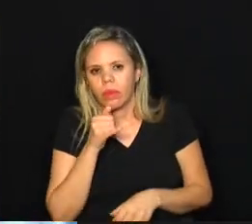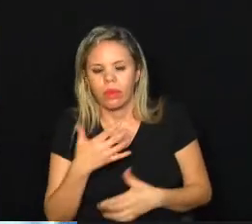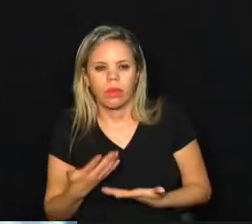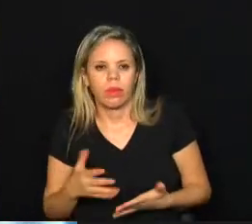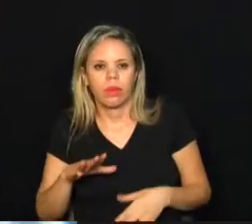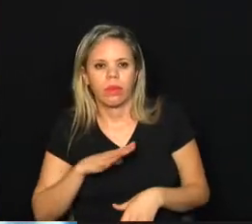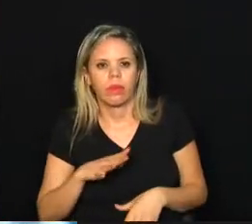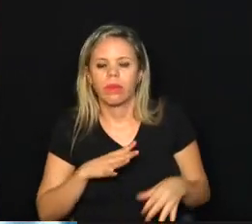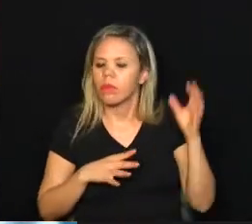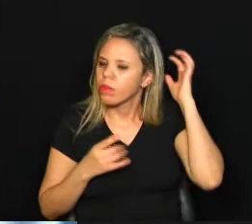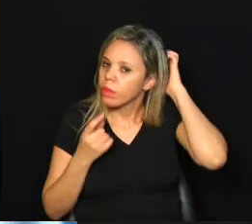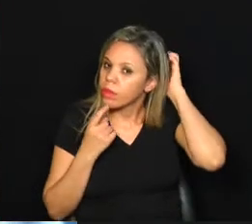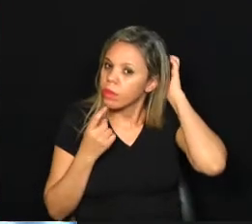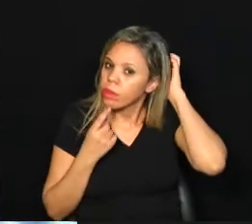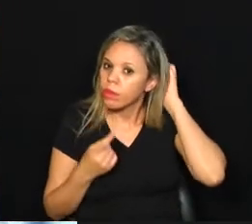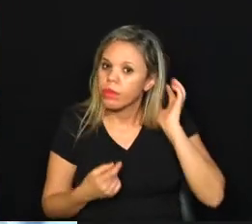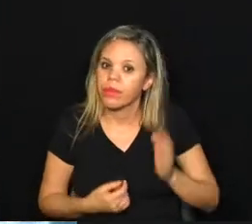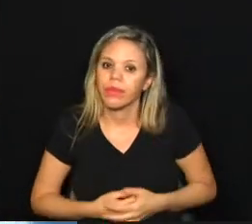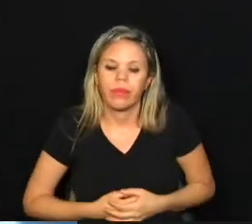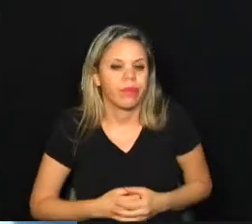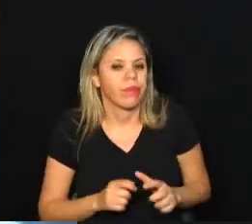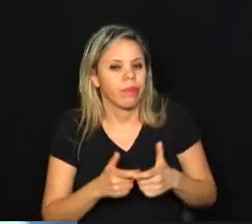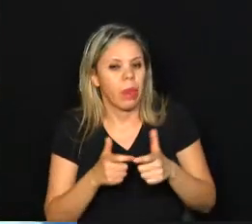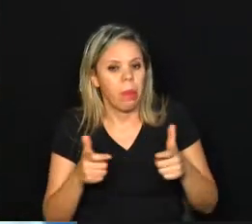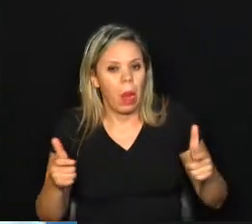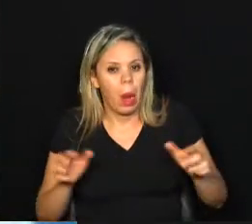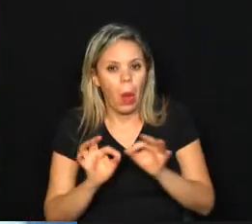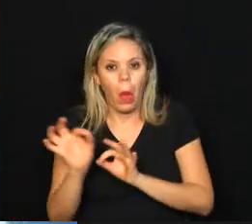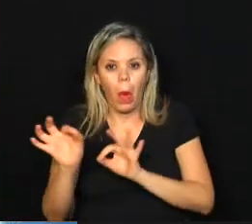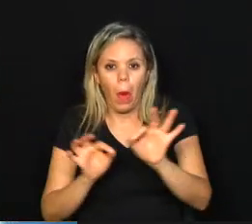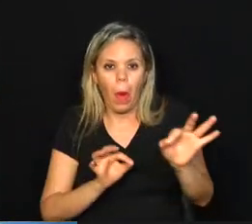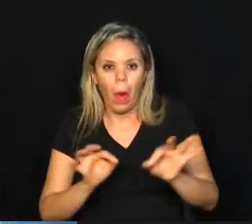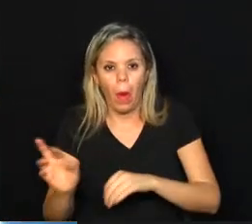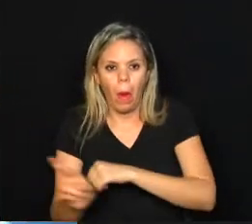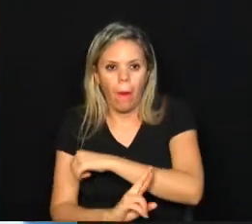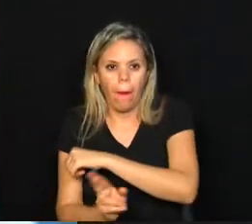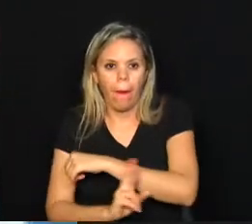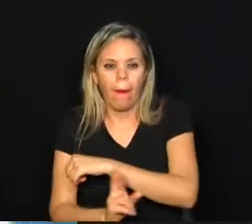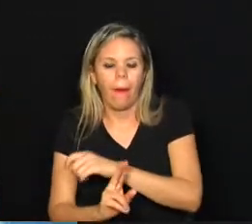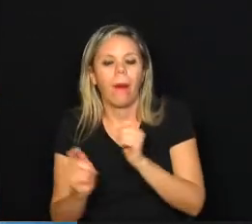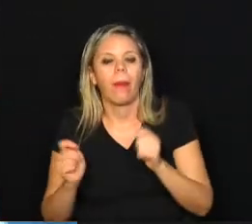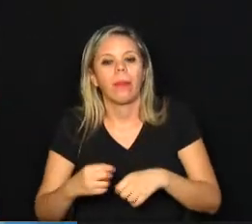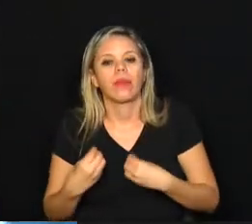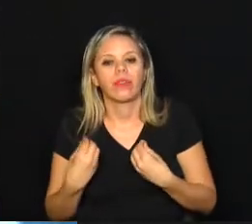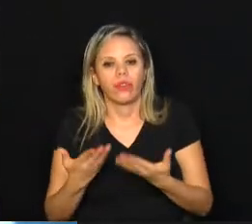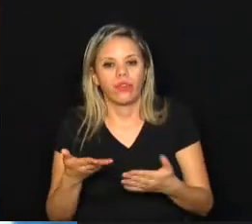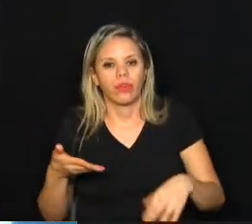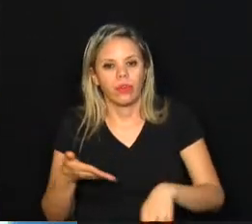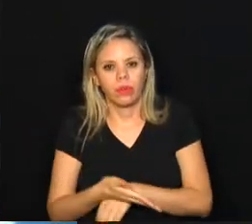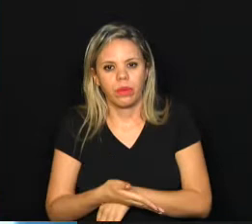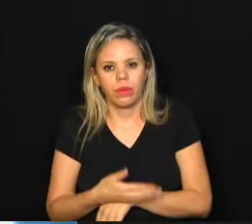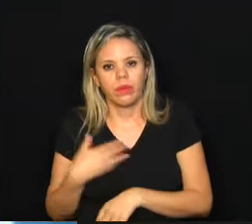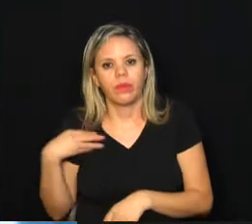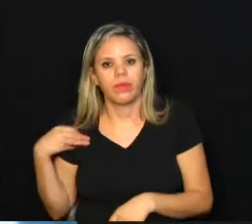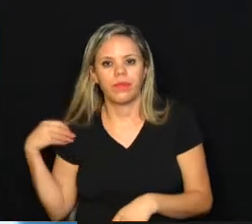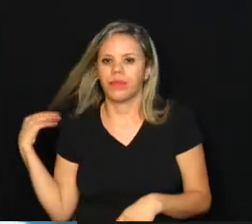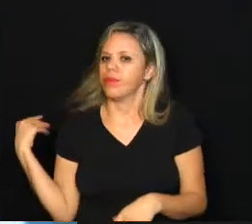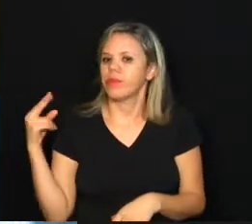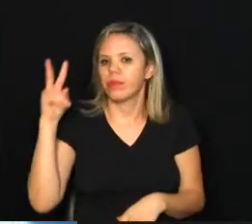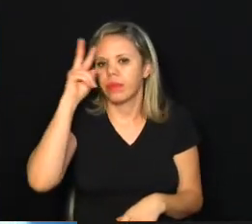cidade de Campinas, que é uma cidade enorme, dividida por rodovias, como que a gente pode garantir esse acesso, lembrando